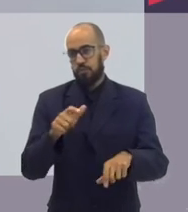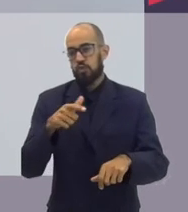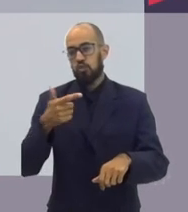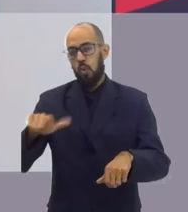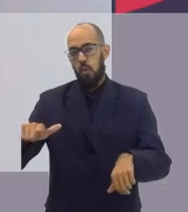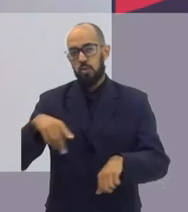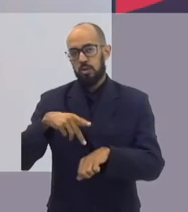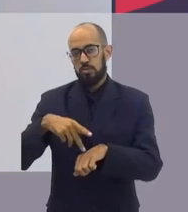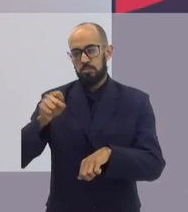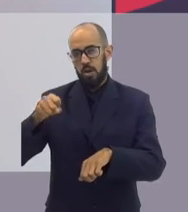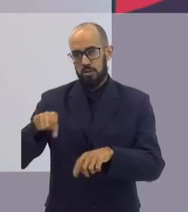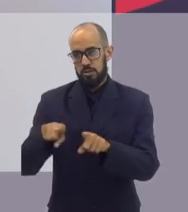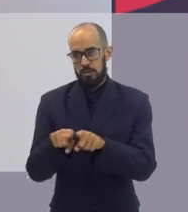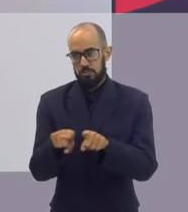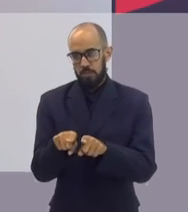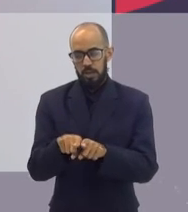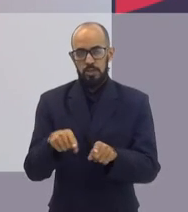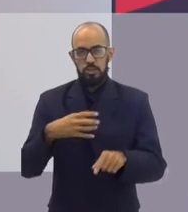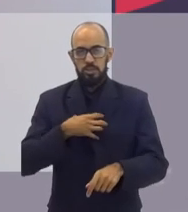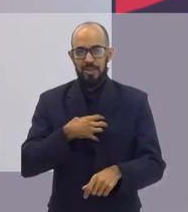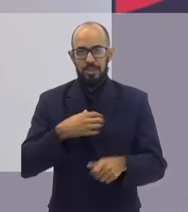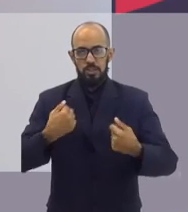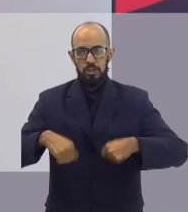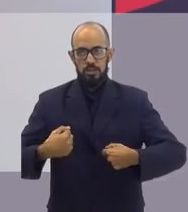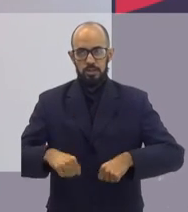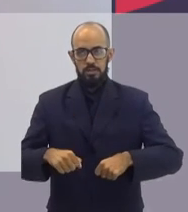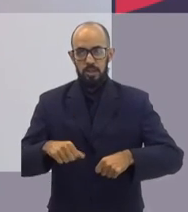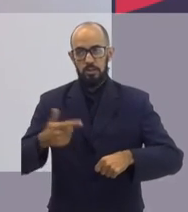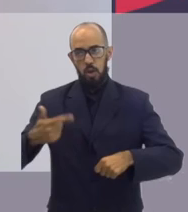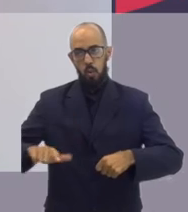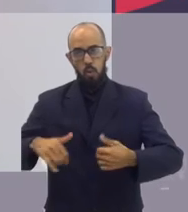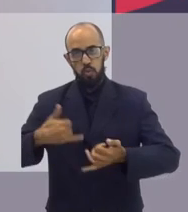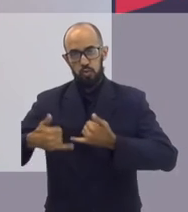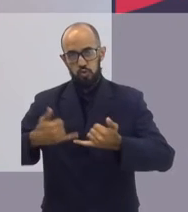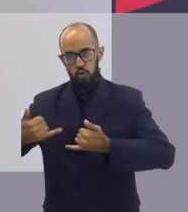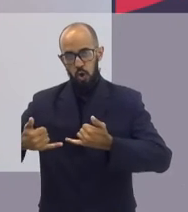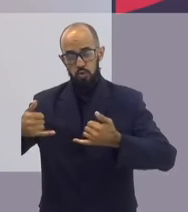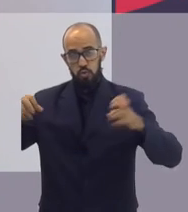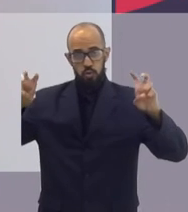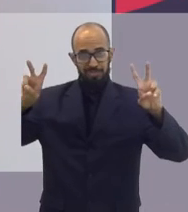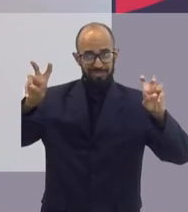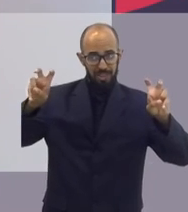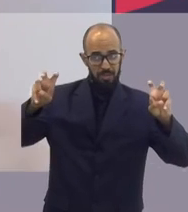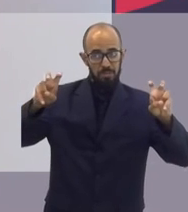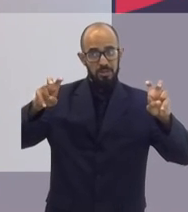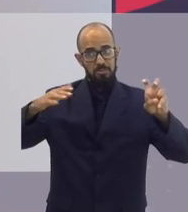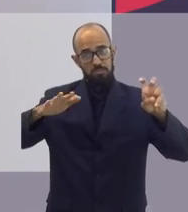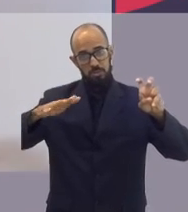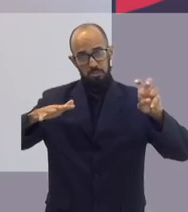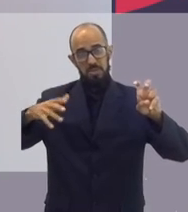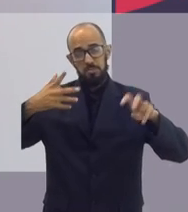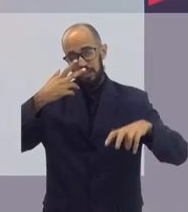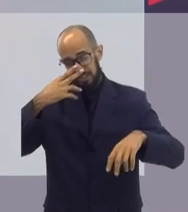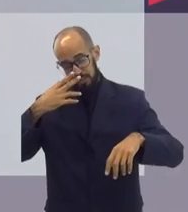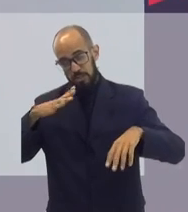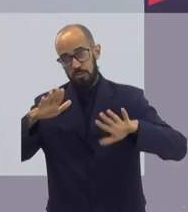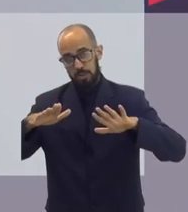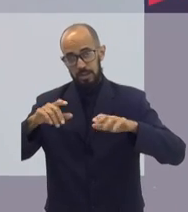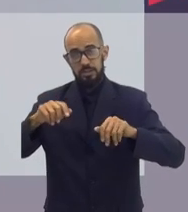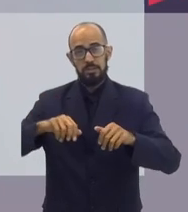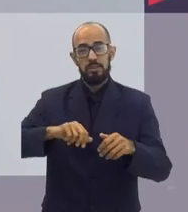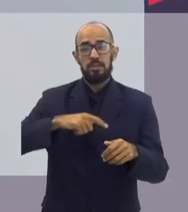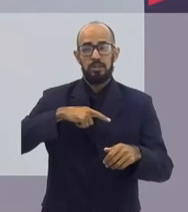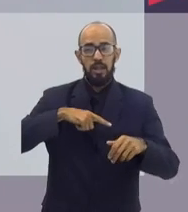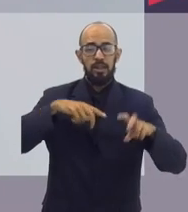né? Então, nós sentimos a necessidade de poder ter outros jogos com a mesma temática, mas para um público muito mais amplo,